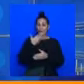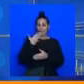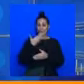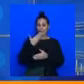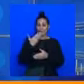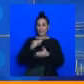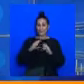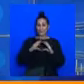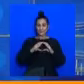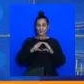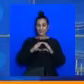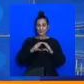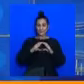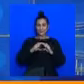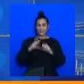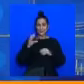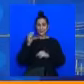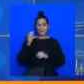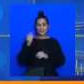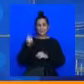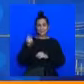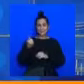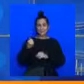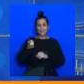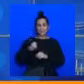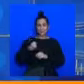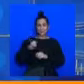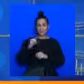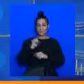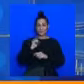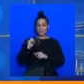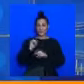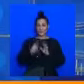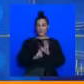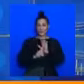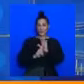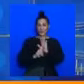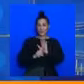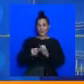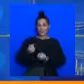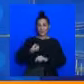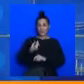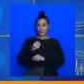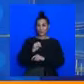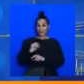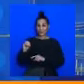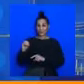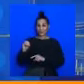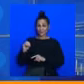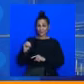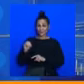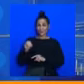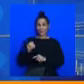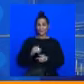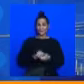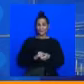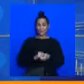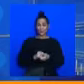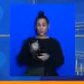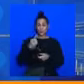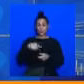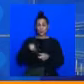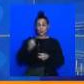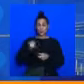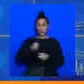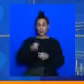Fácil. Bola branca, número 00, que corresponde ao número 100. É o último número